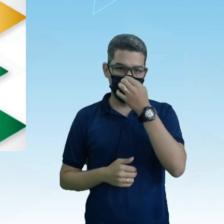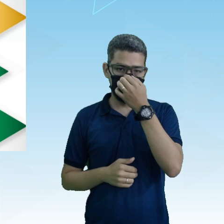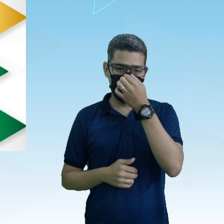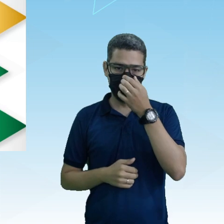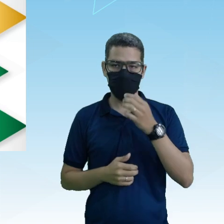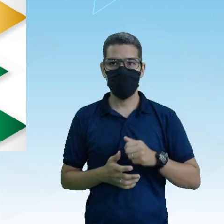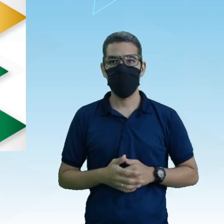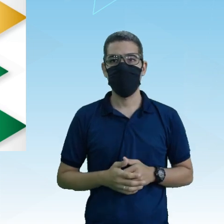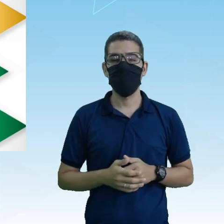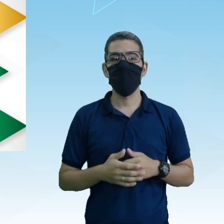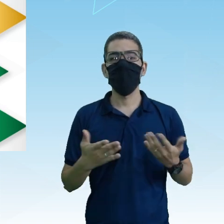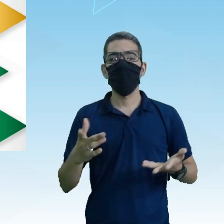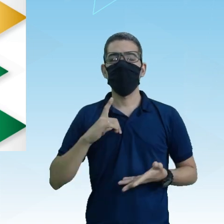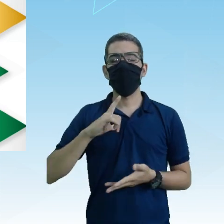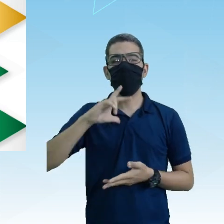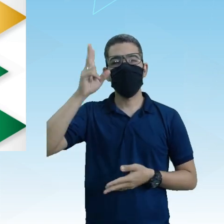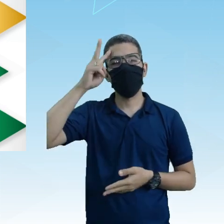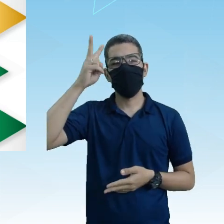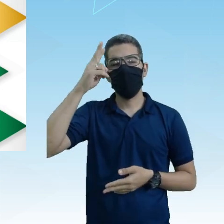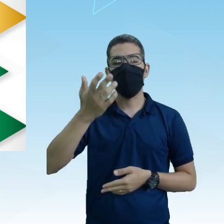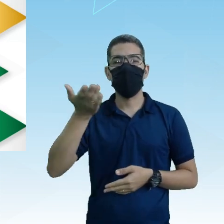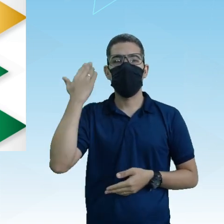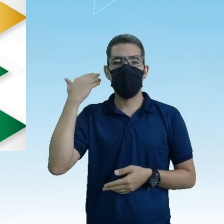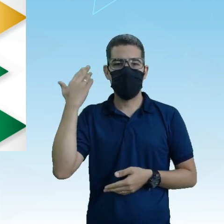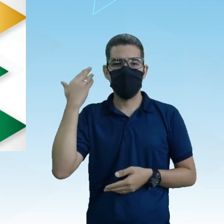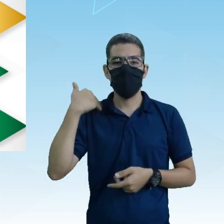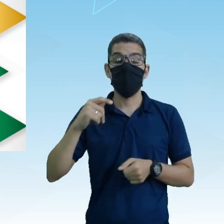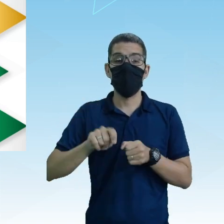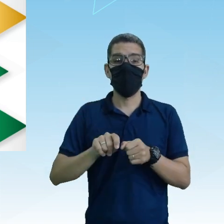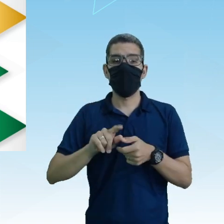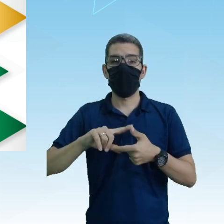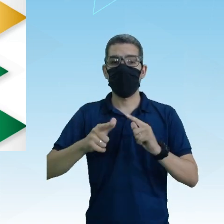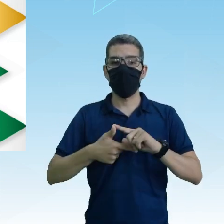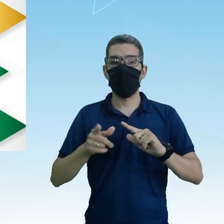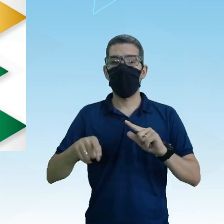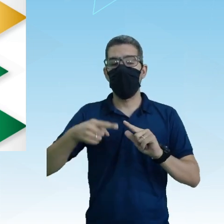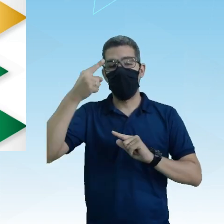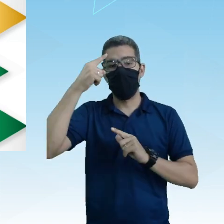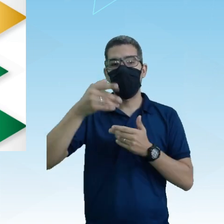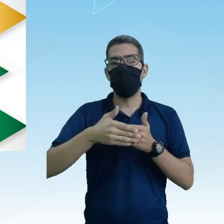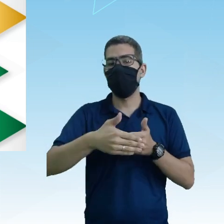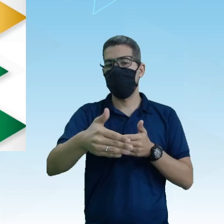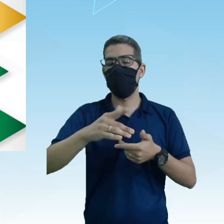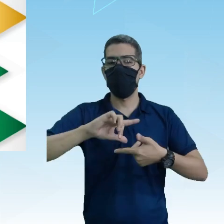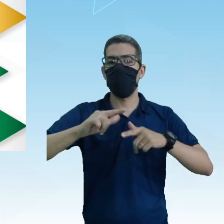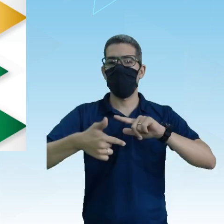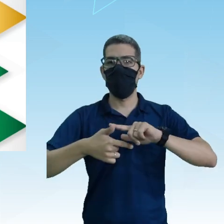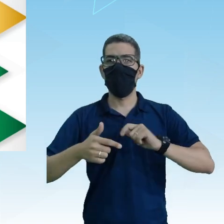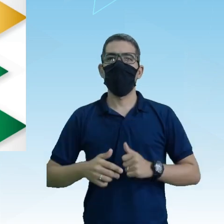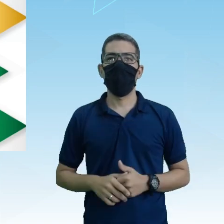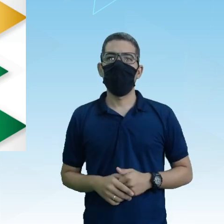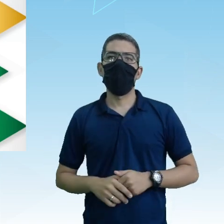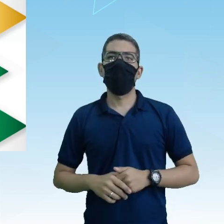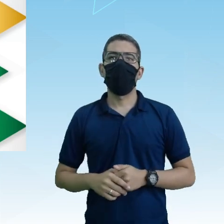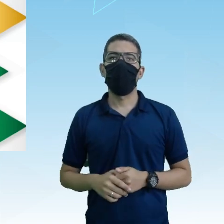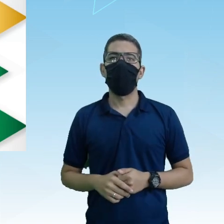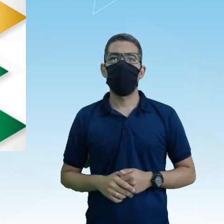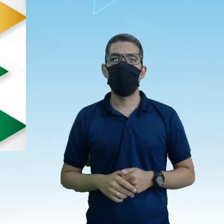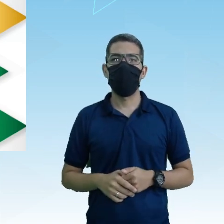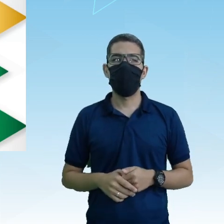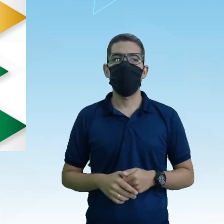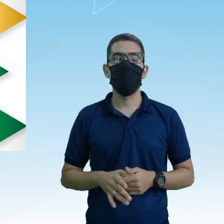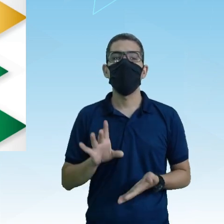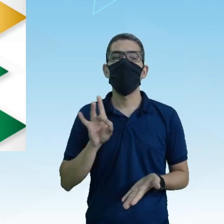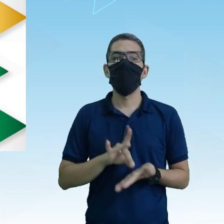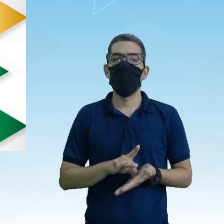pouquinho sobre os fatos históricos da construção geométrica a partir da ideia de geometria, e claro, né? O fato é que